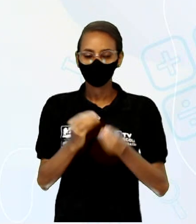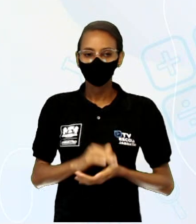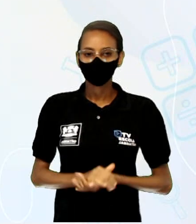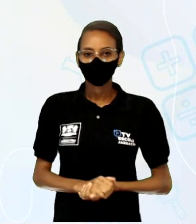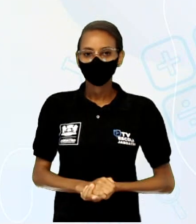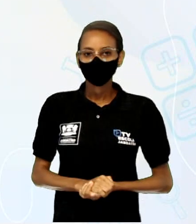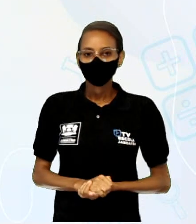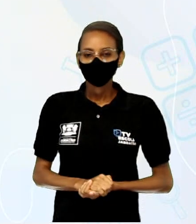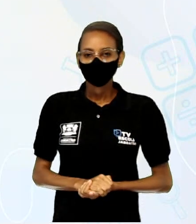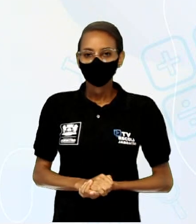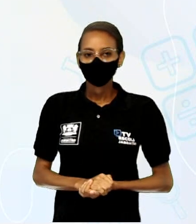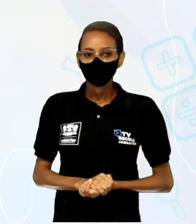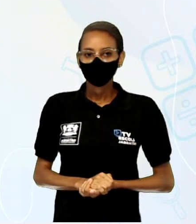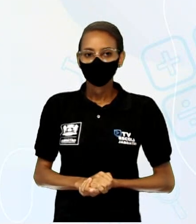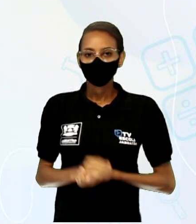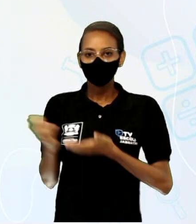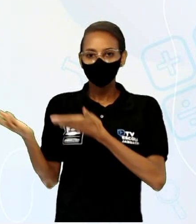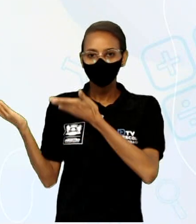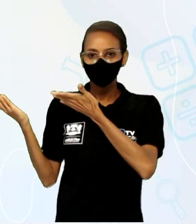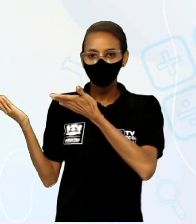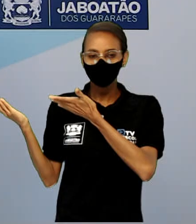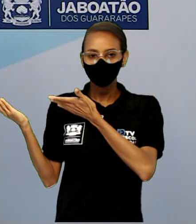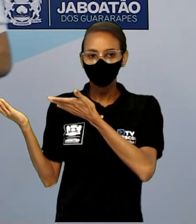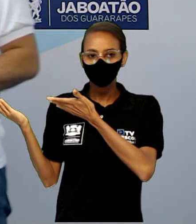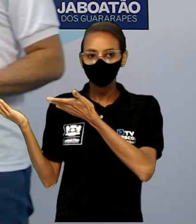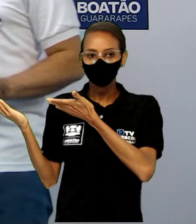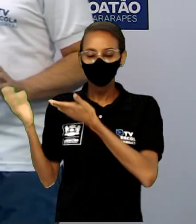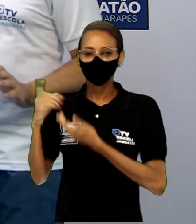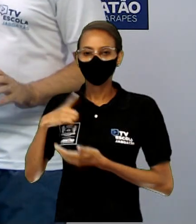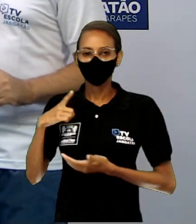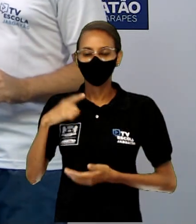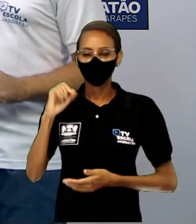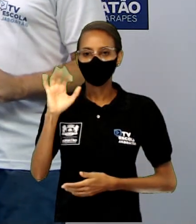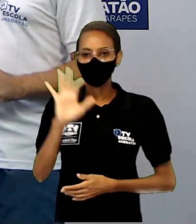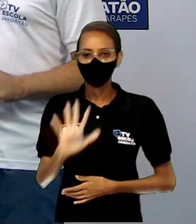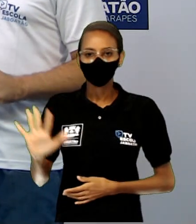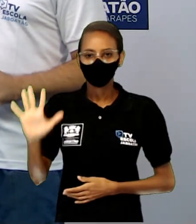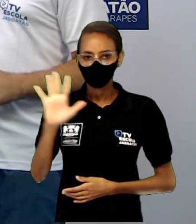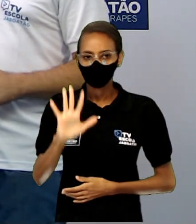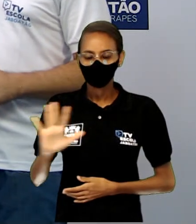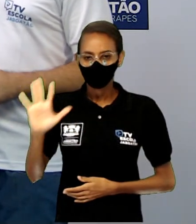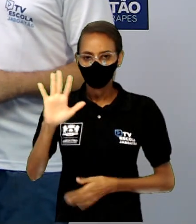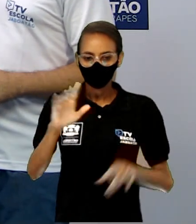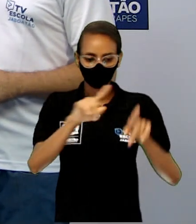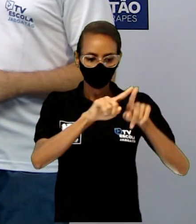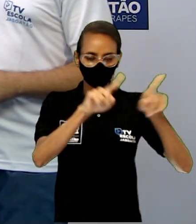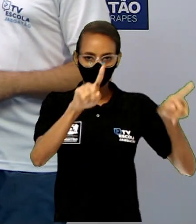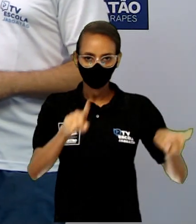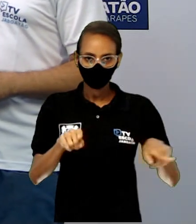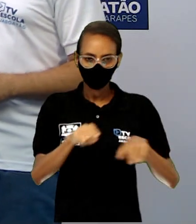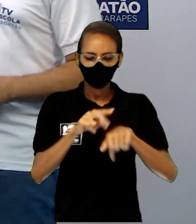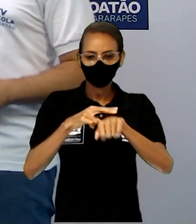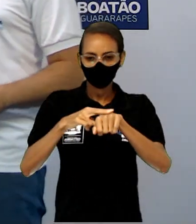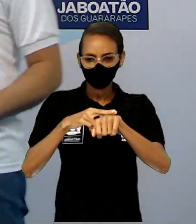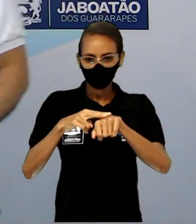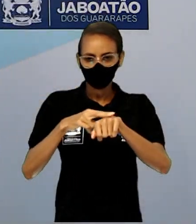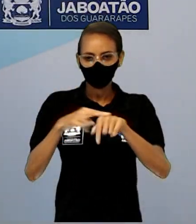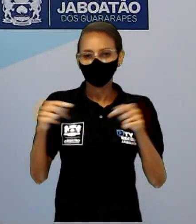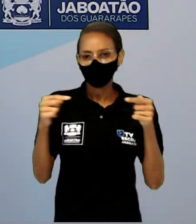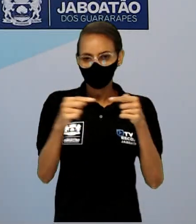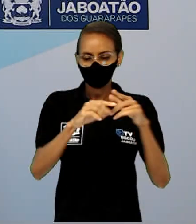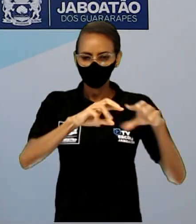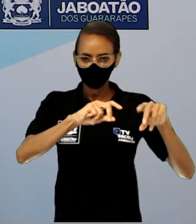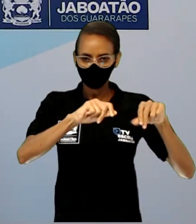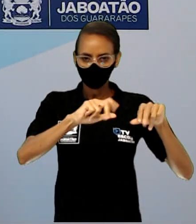na matemática, a gente também precisa escrever, dissertar o texto. E essa dissertação envolve os conhecimentos